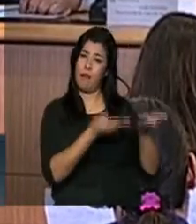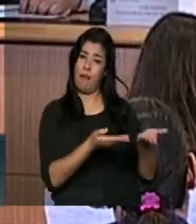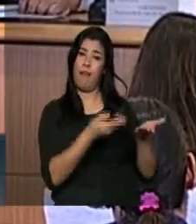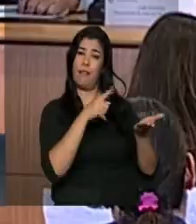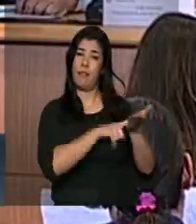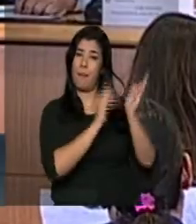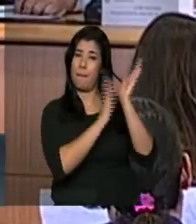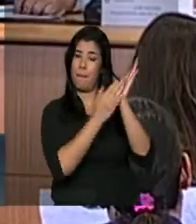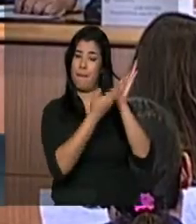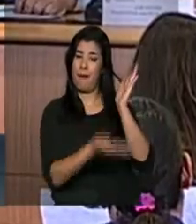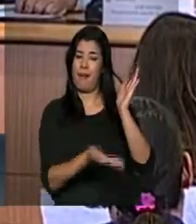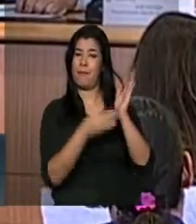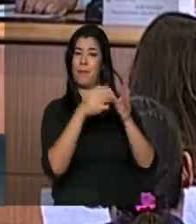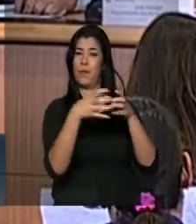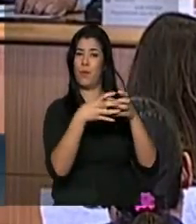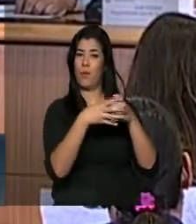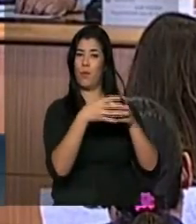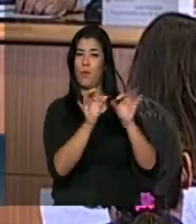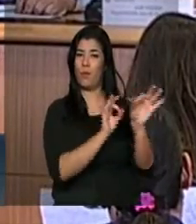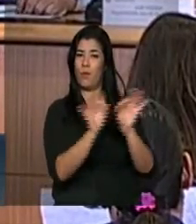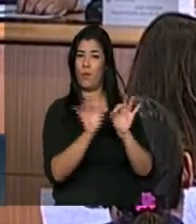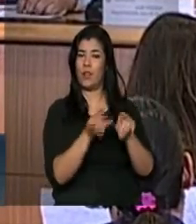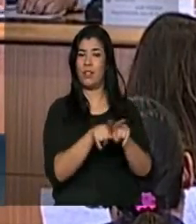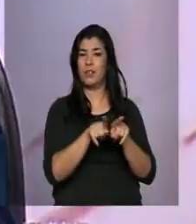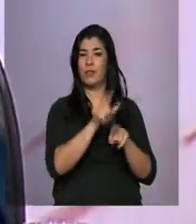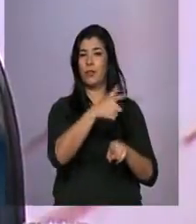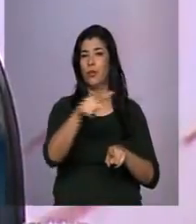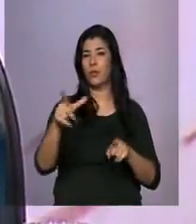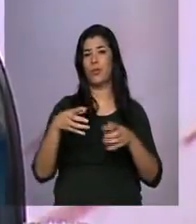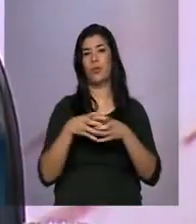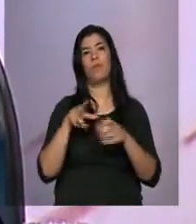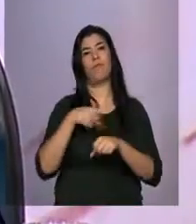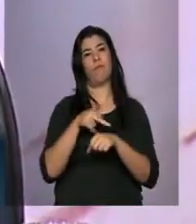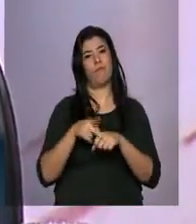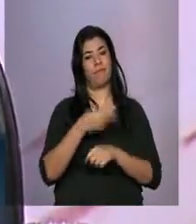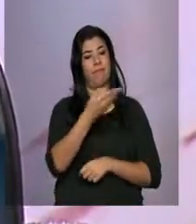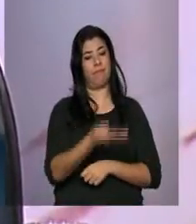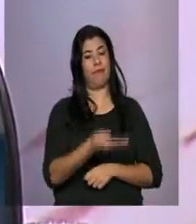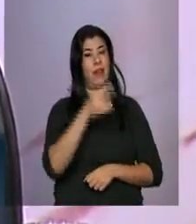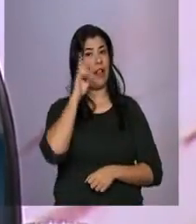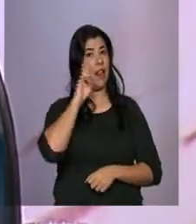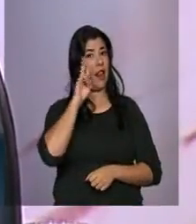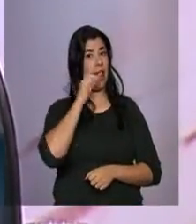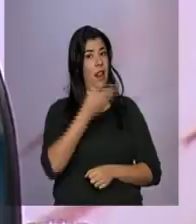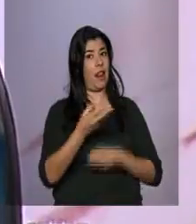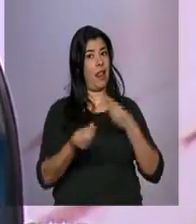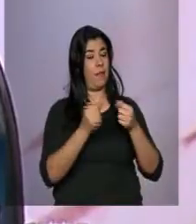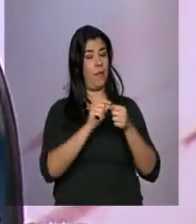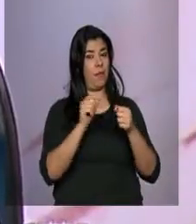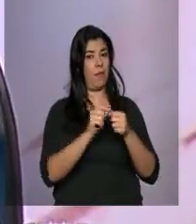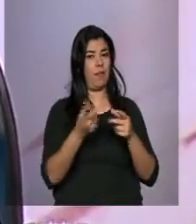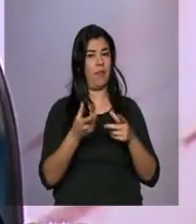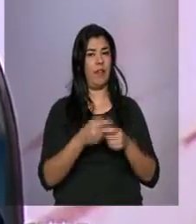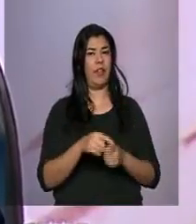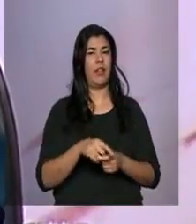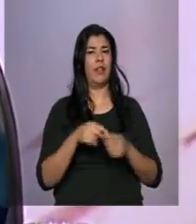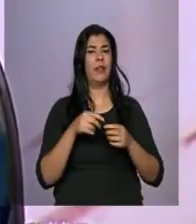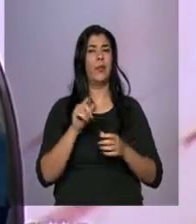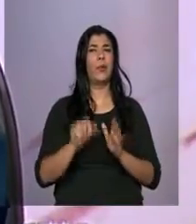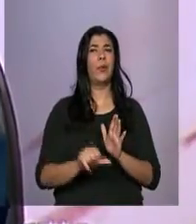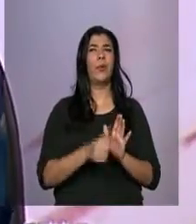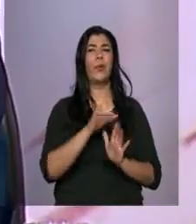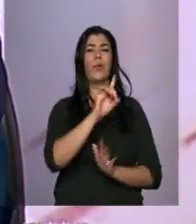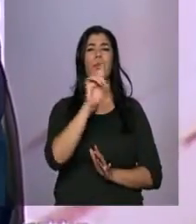está produzindo como cooperação Sul-Sul, cooperação com os outros países. Se vocês se lembram das campanhas de imunização, começou com um dia, lembram?